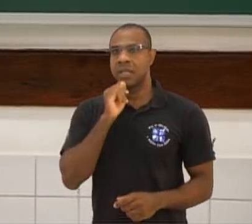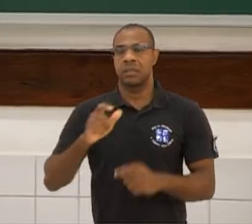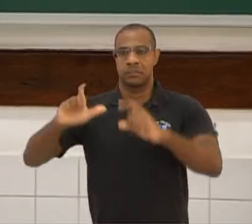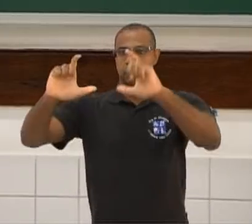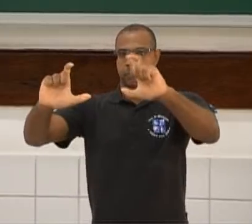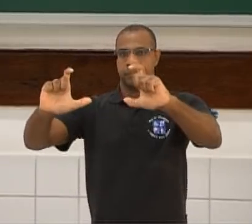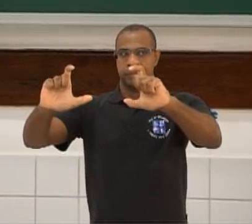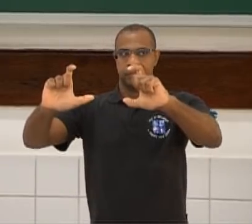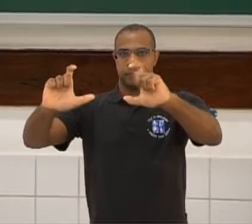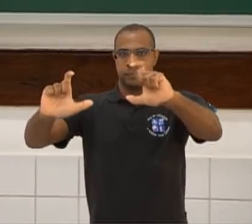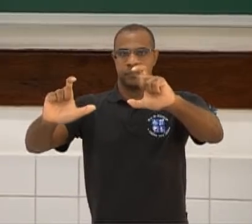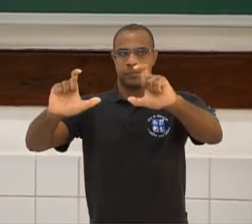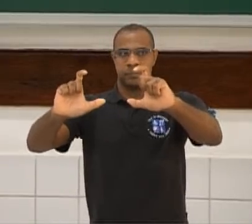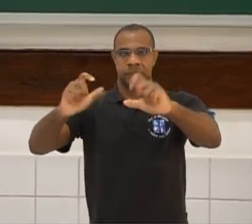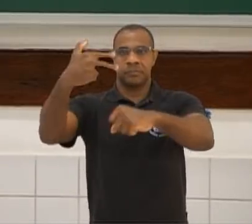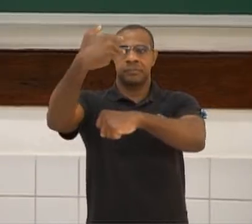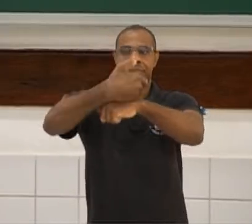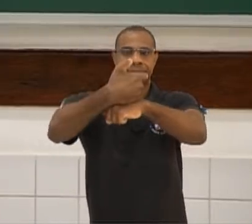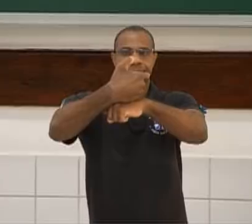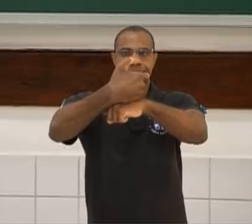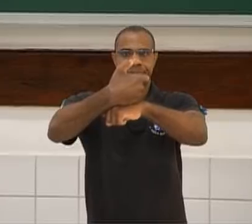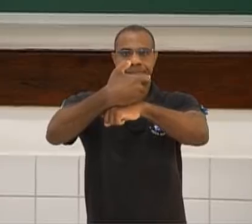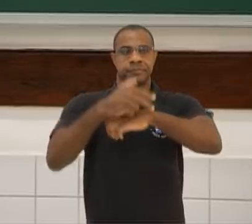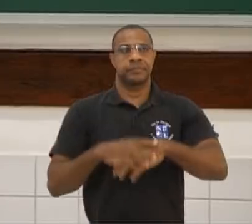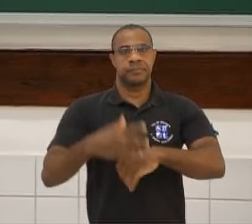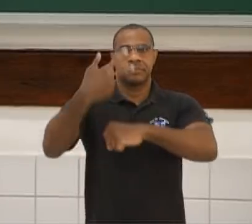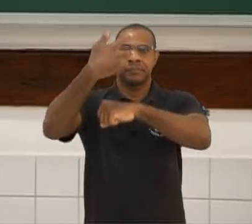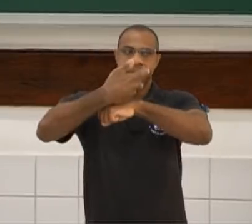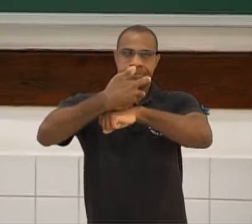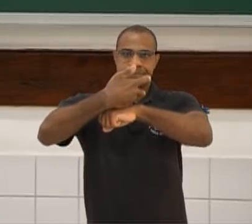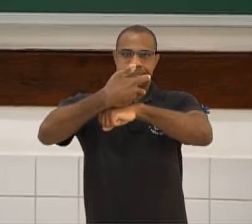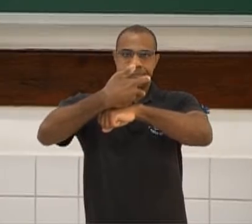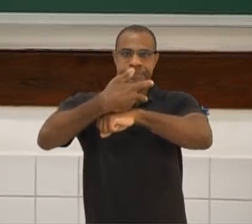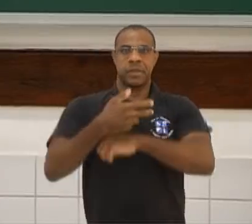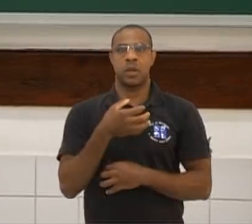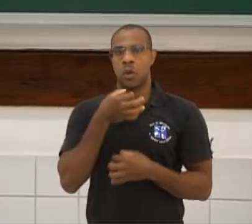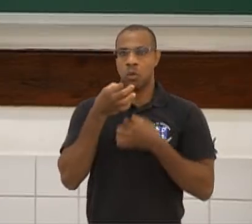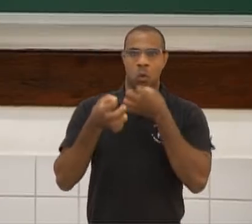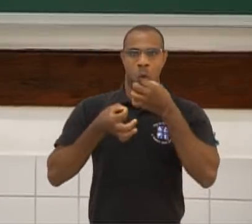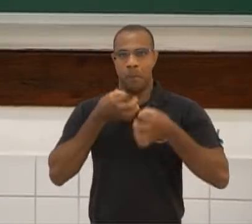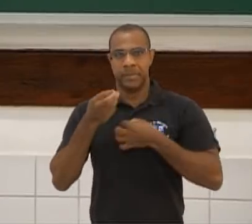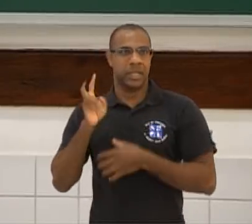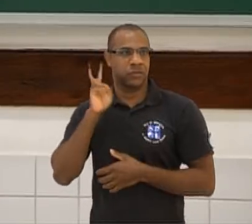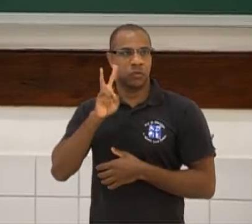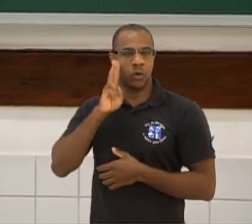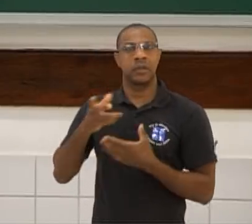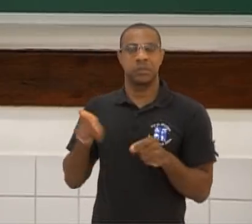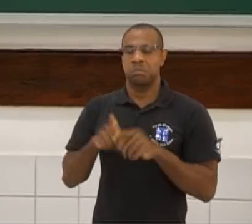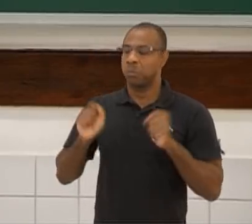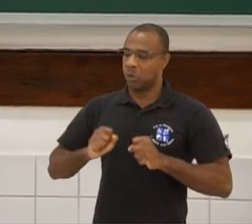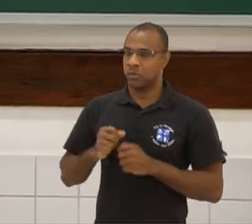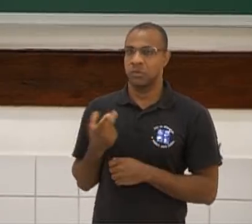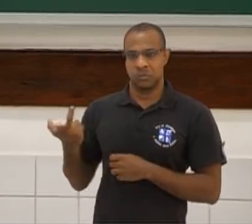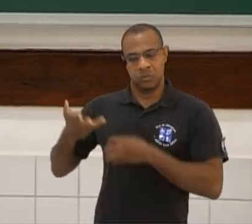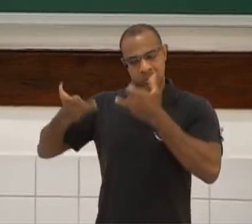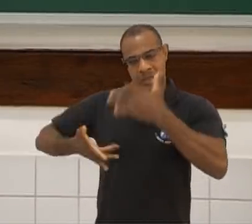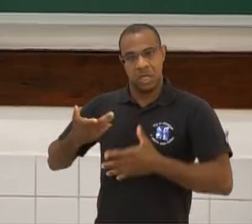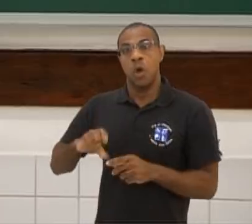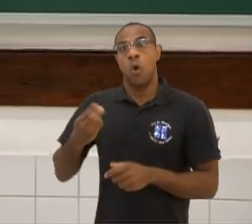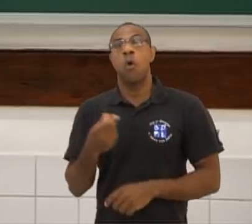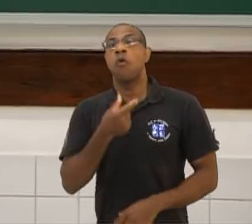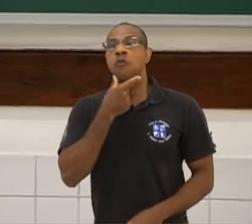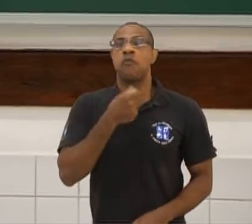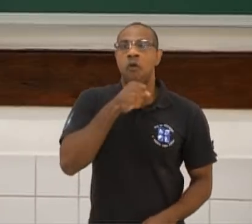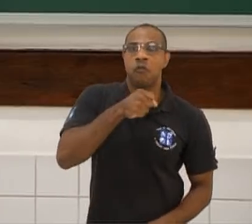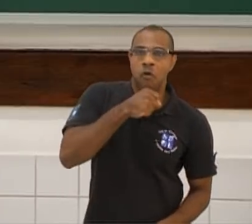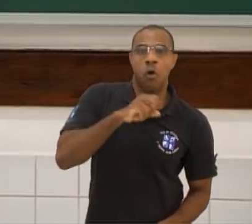câmera, colocando para os seus amiguinhos, né, fazendo cada um comentar a história naquele vídeo, ou com seus avós, ou